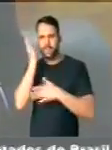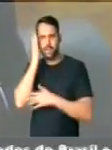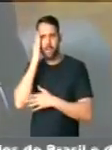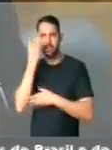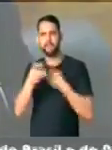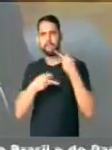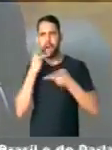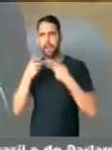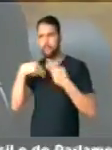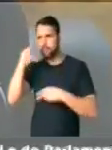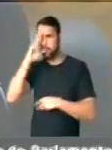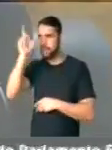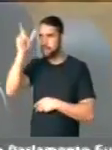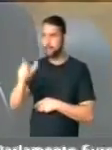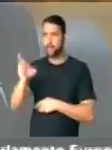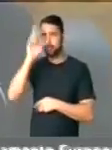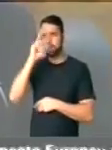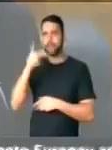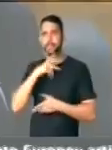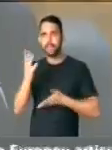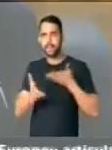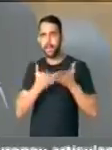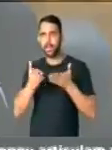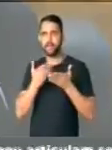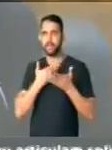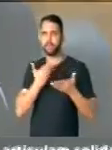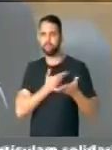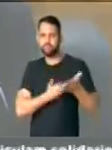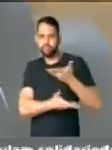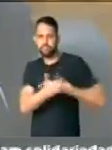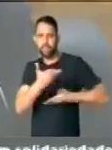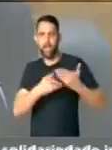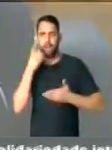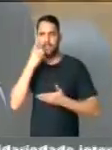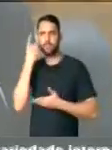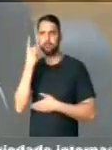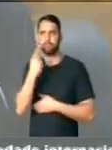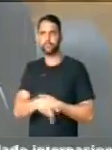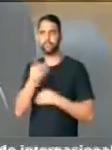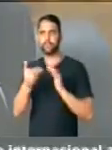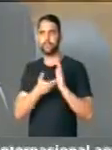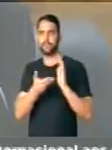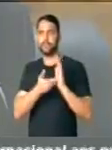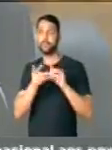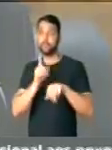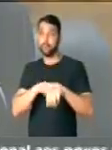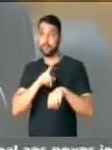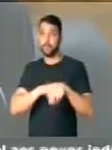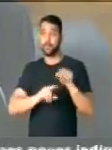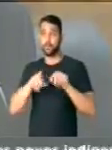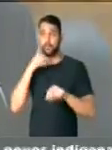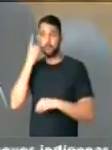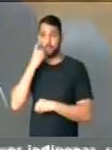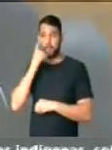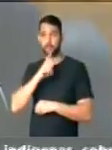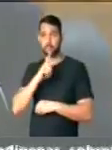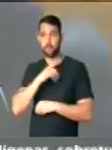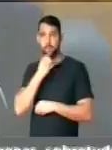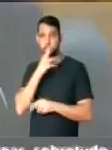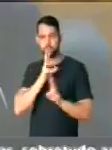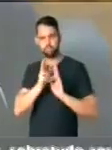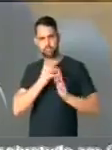maneira com que Vossa Excelência trata os teus colegas pares aqui nessa casa. Porque no momento que um deputado tem